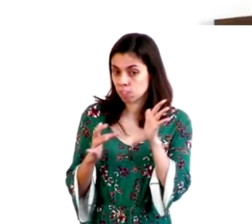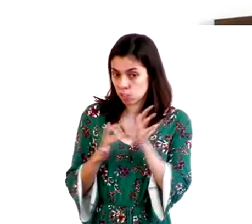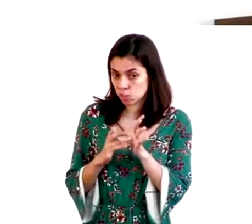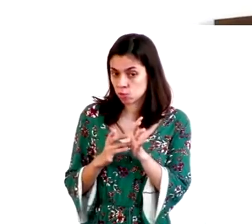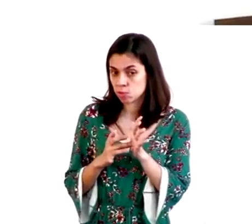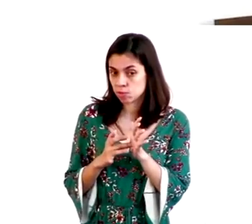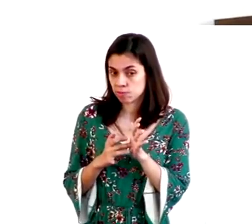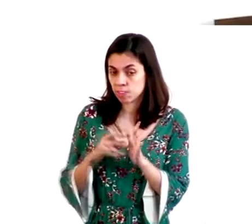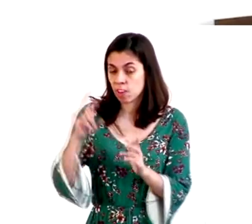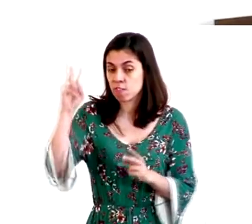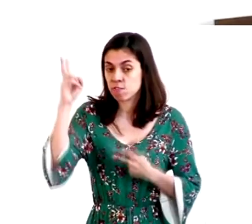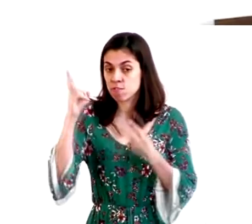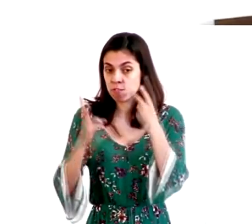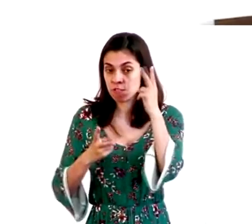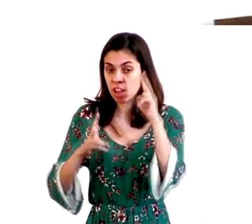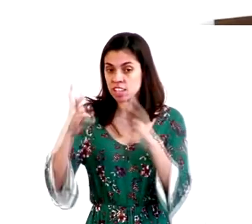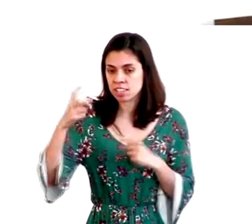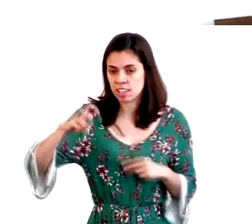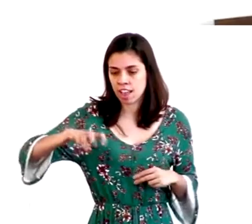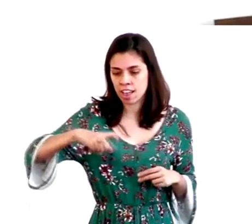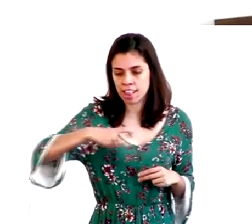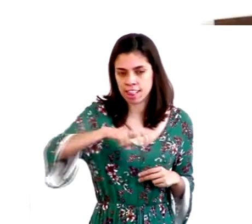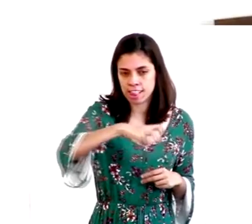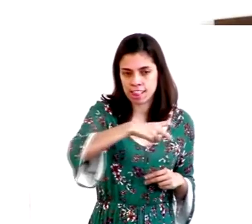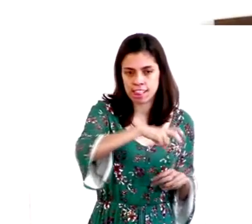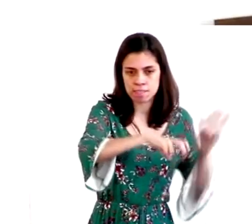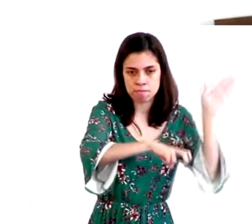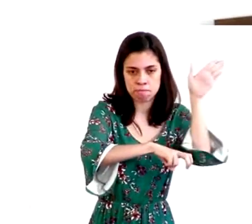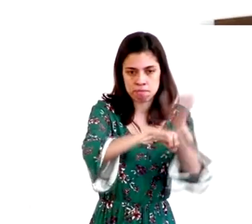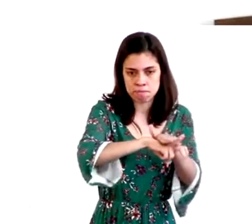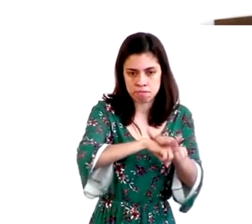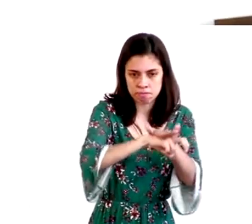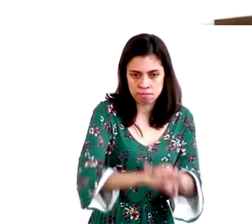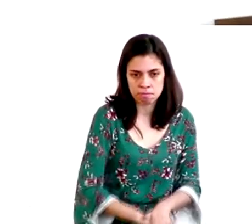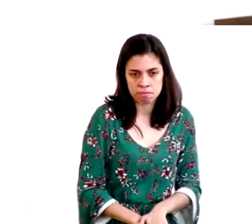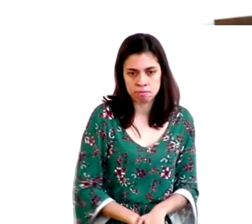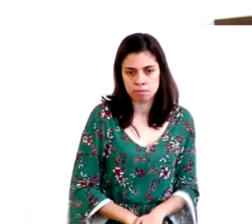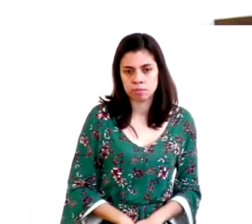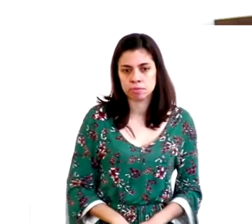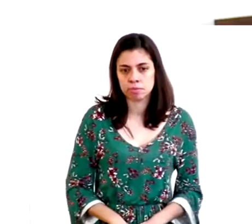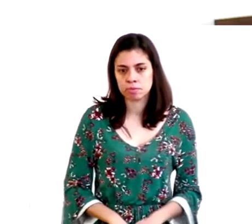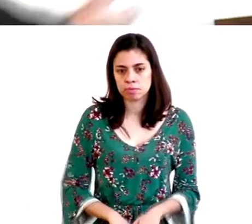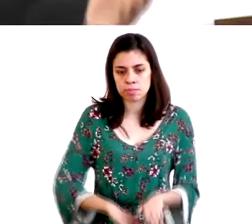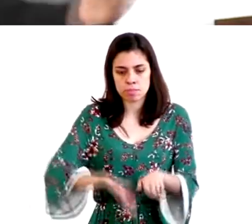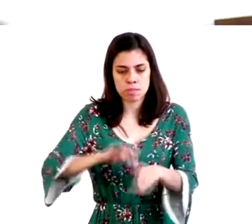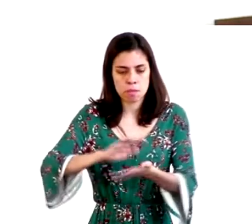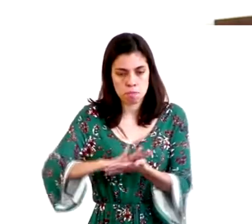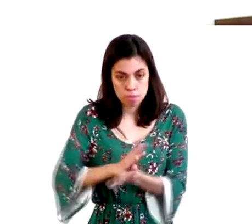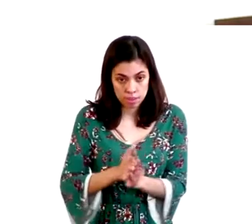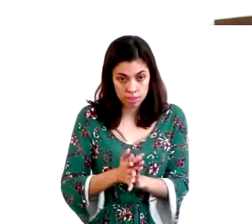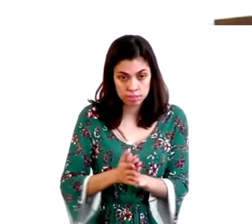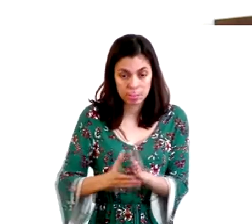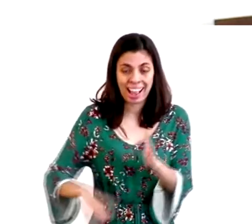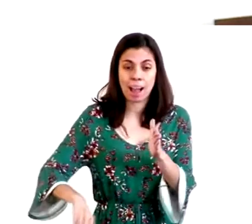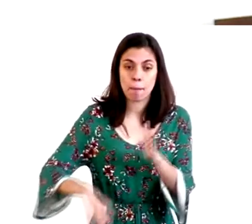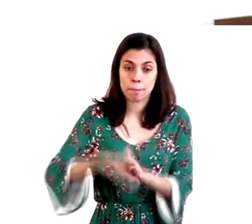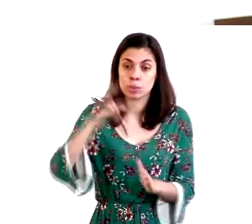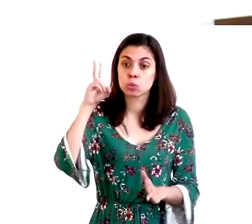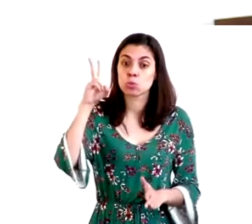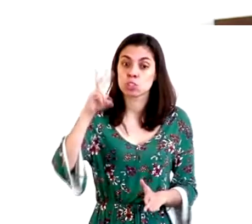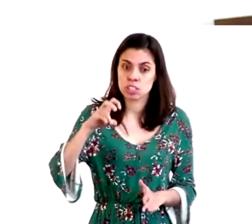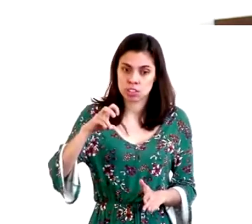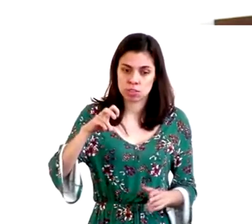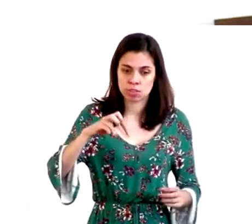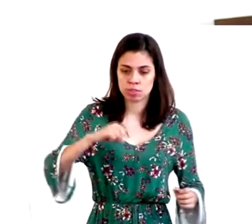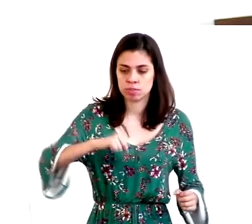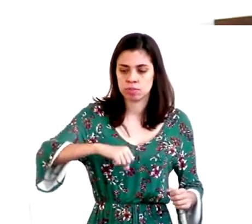antiga serpente, e então ele subiu aos montes. O capítulo 5, verso 1 diz: